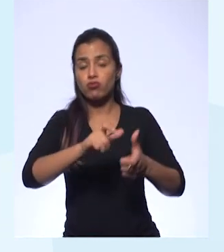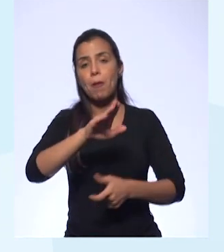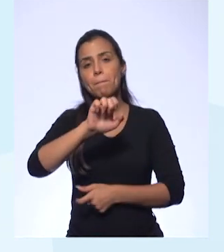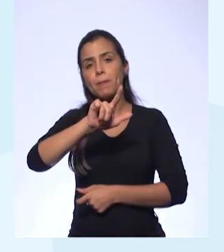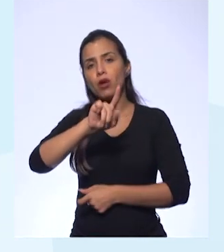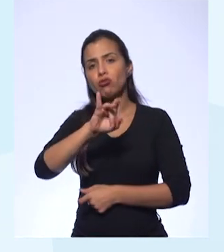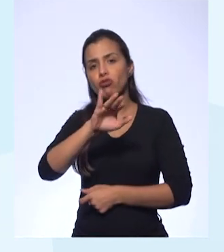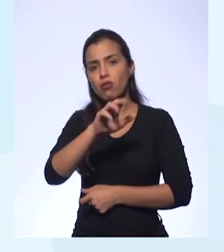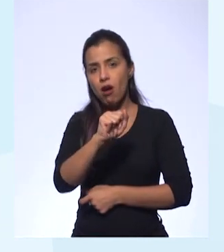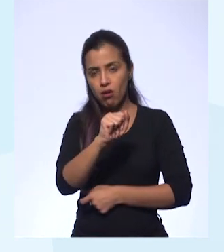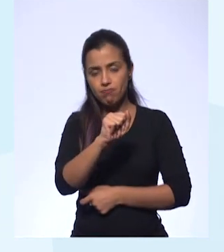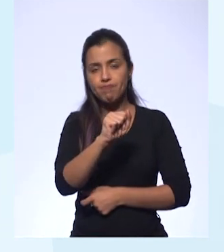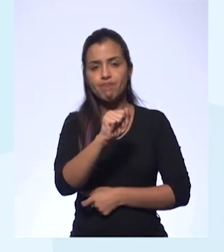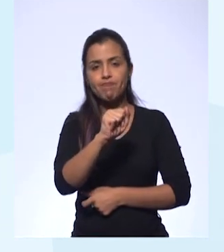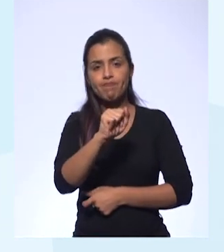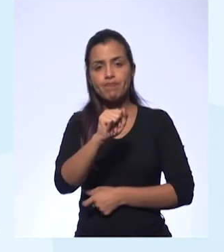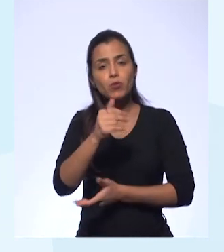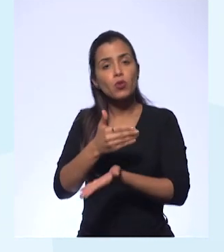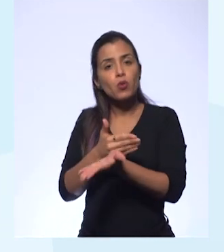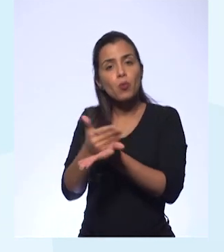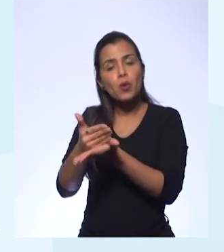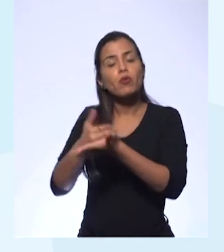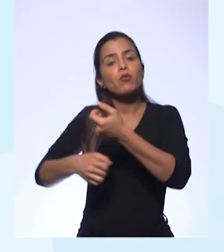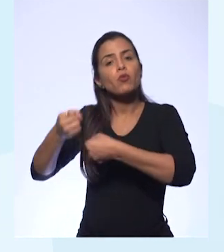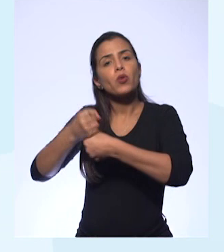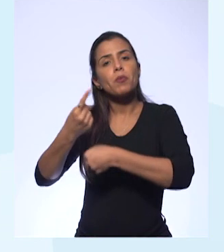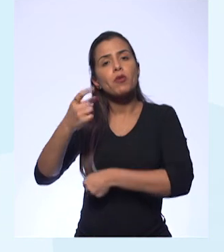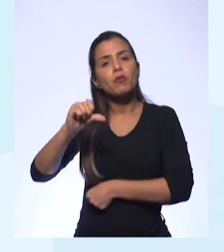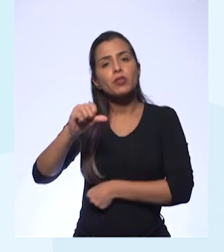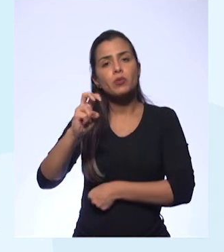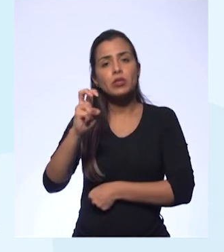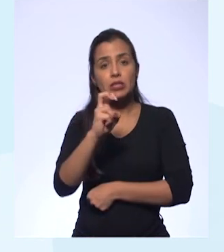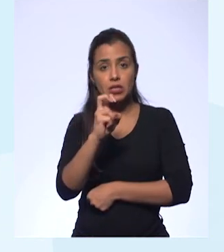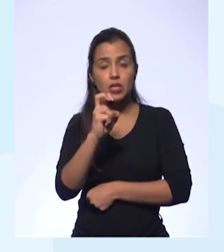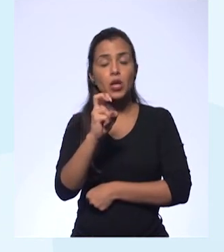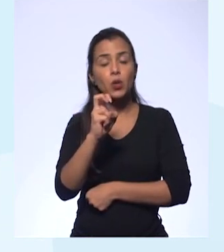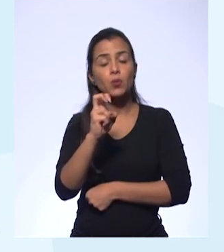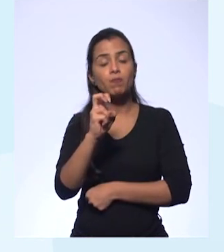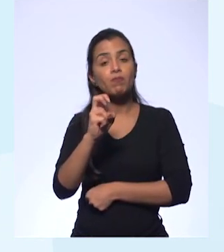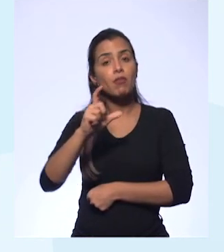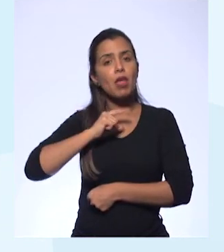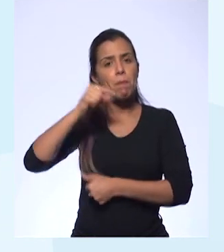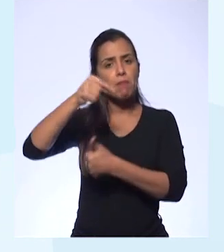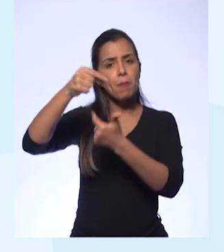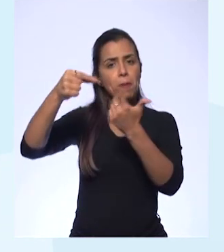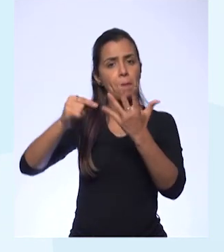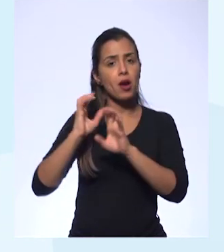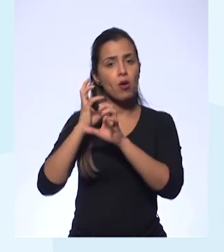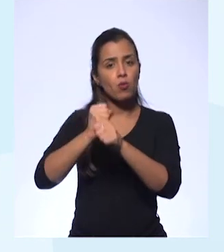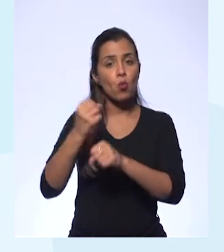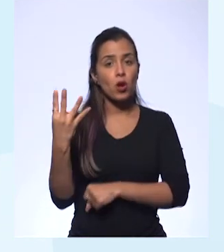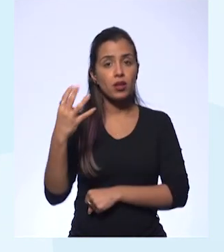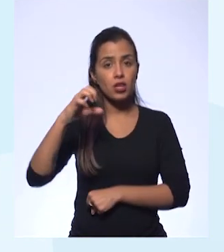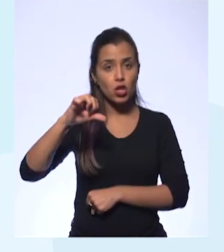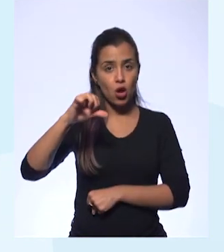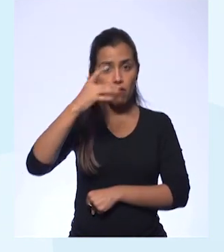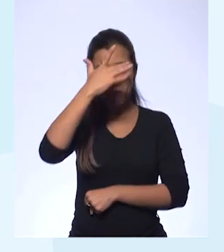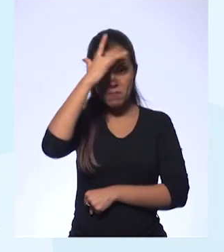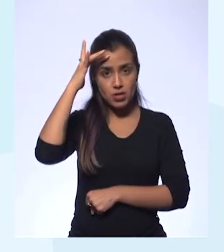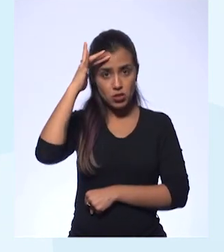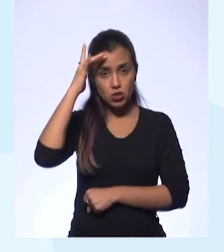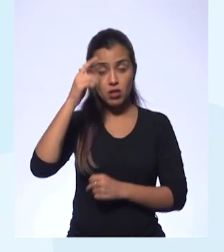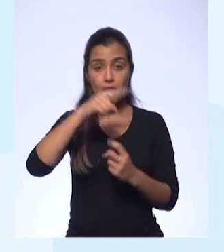o parlamento, que foi formado em 1955, é composto de 49 membros, sendo 21